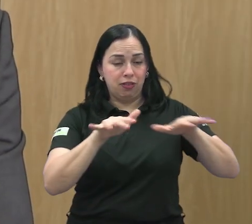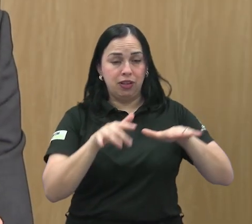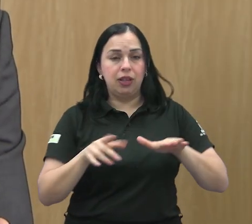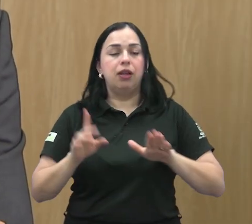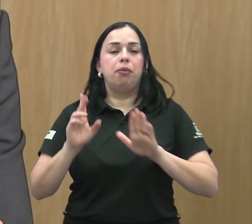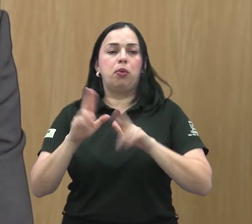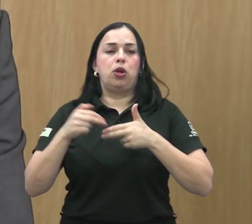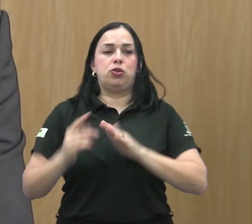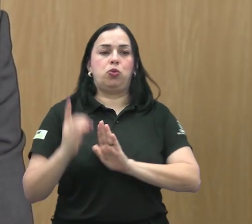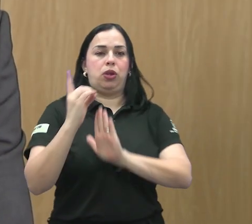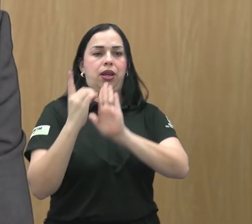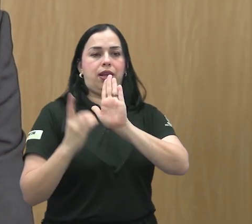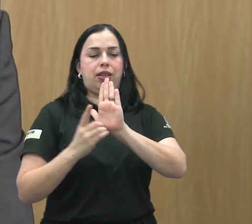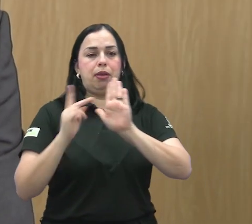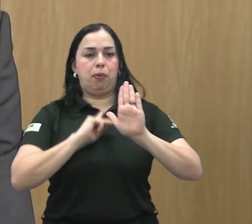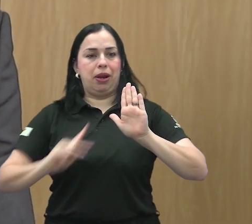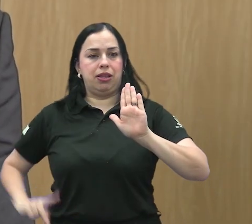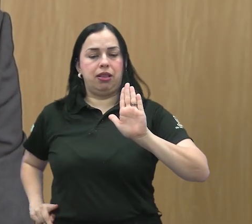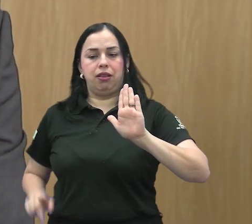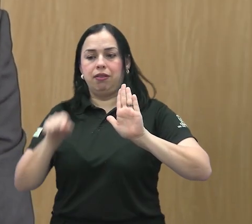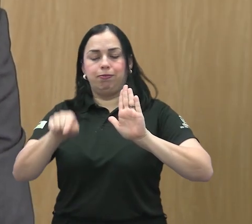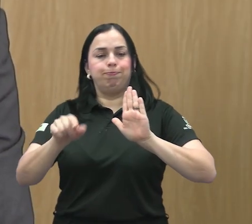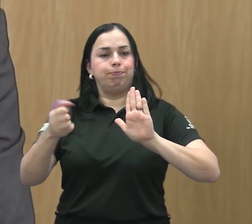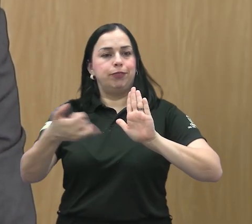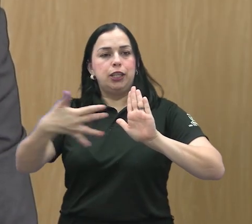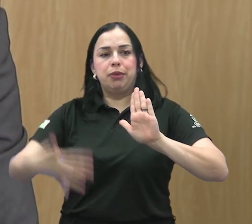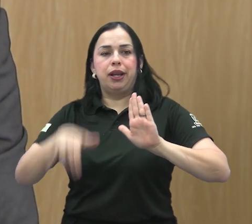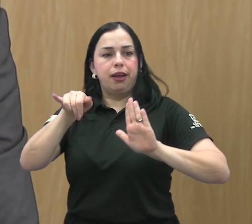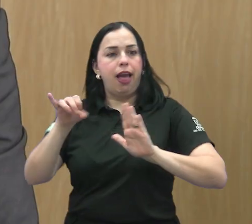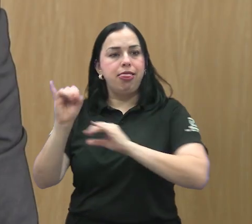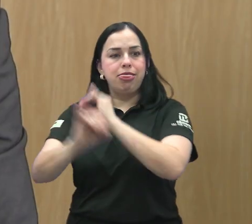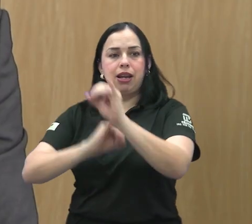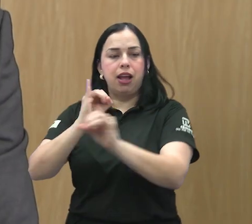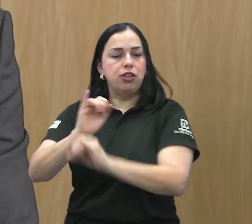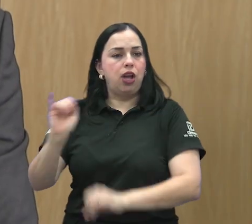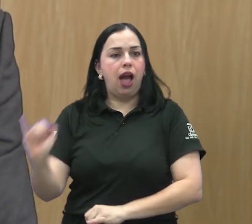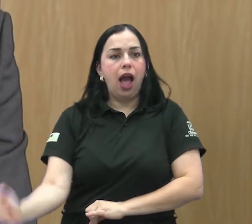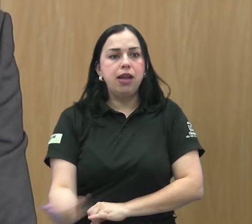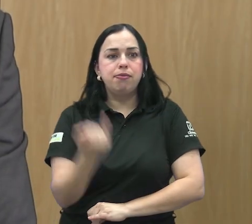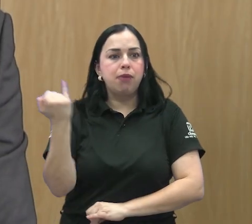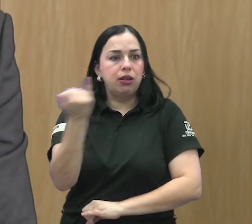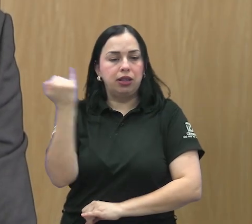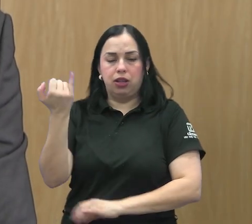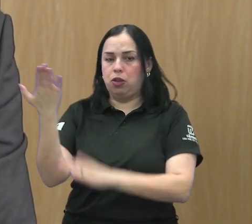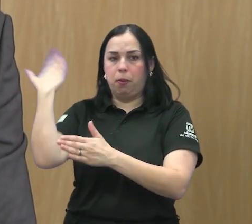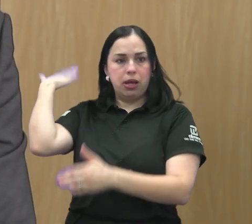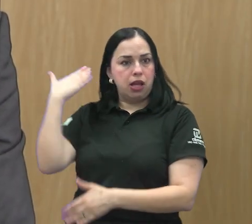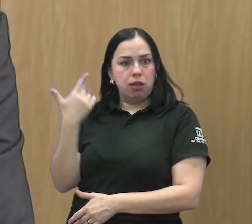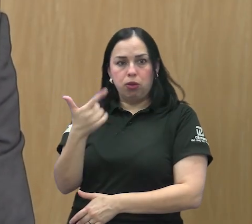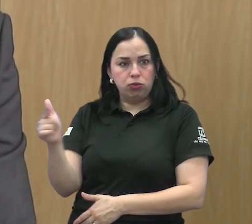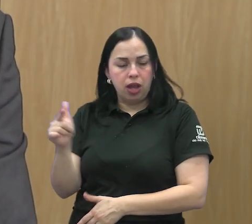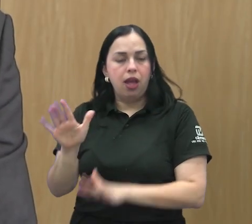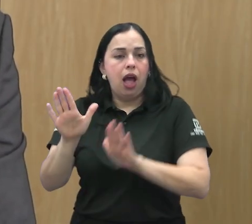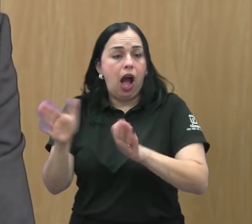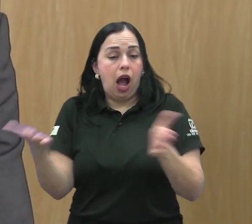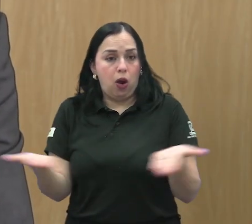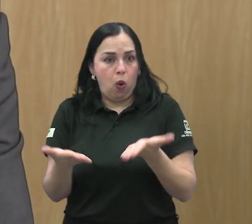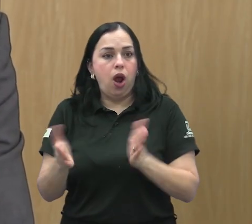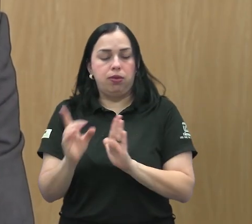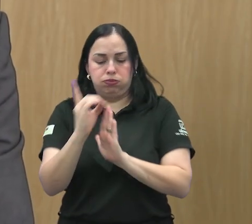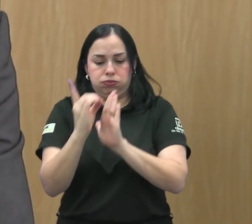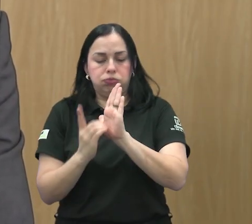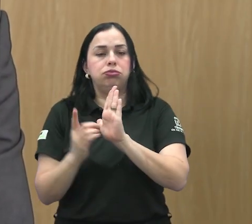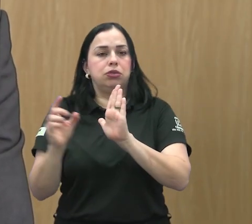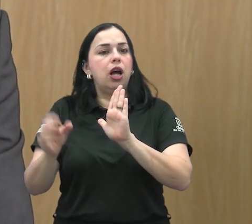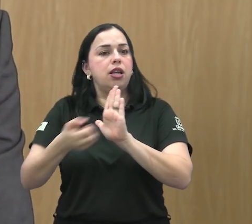foi editado um decreto presidencial que considerou a internet também como um serviço essencial. Não era antes, se passou a